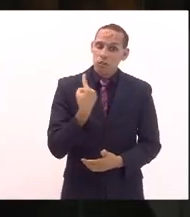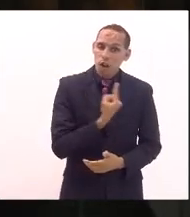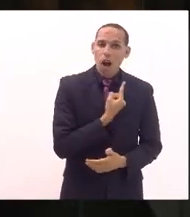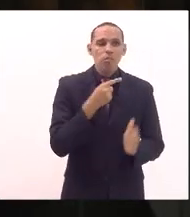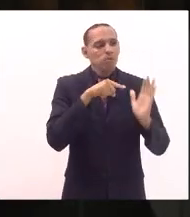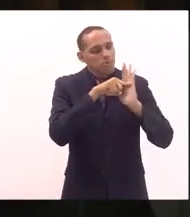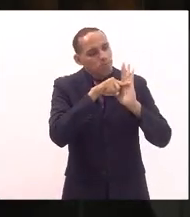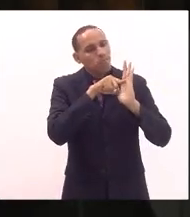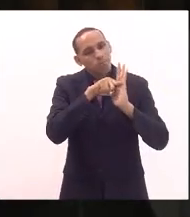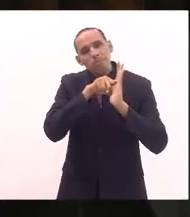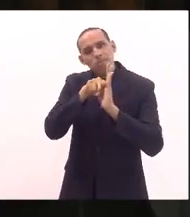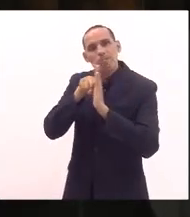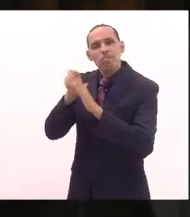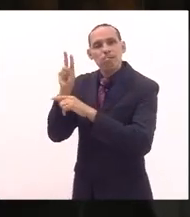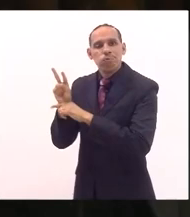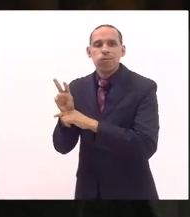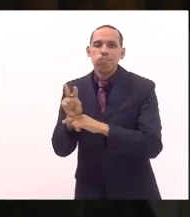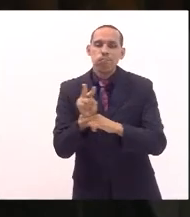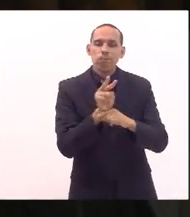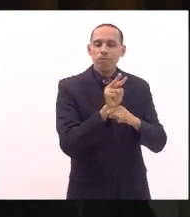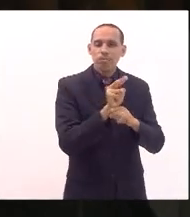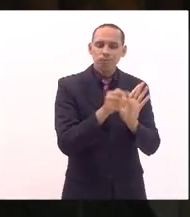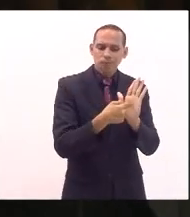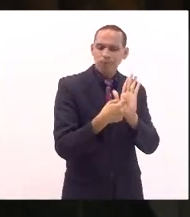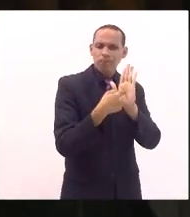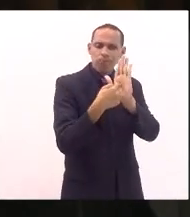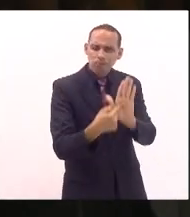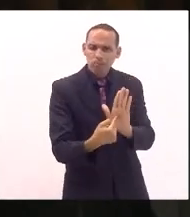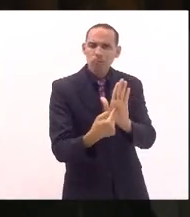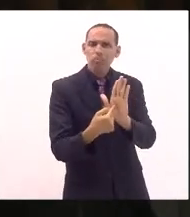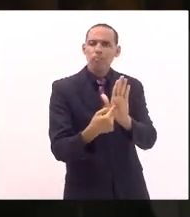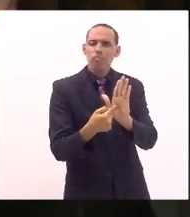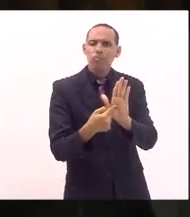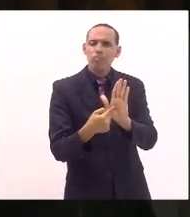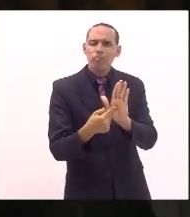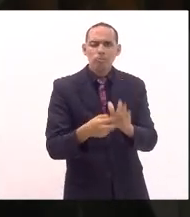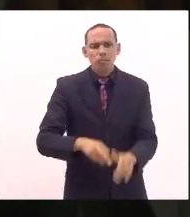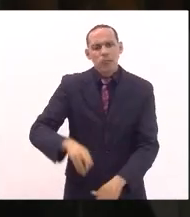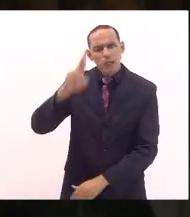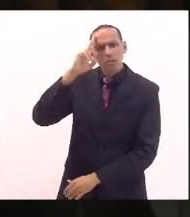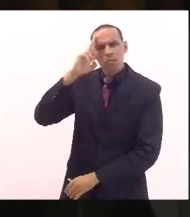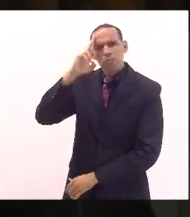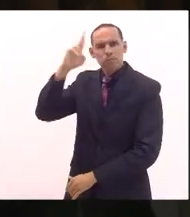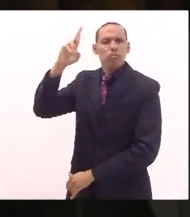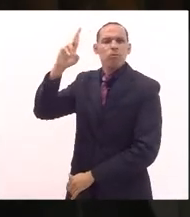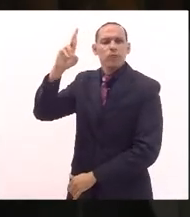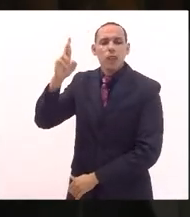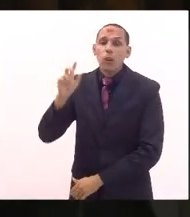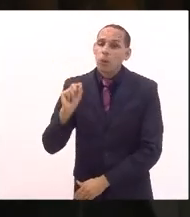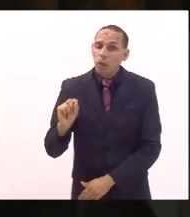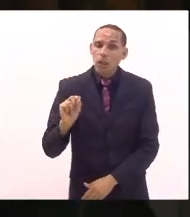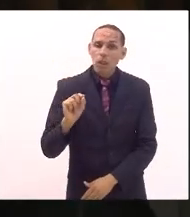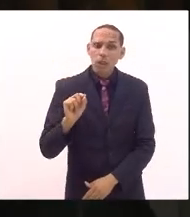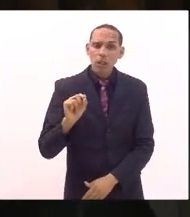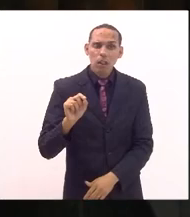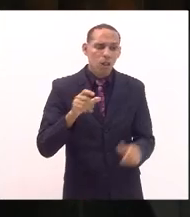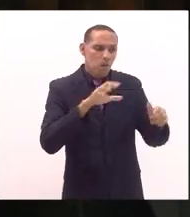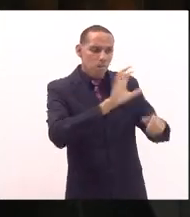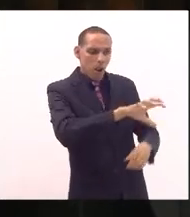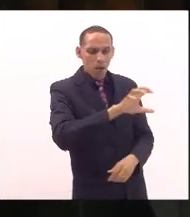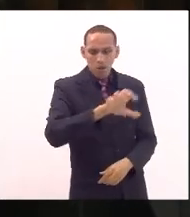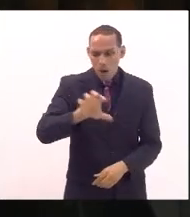nossas fiscalizações mostrando as autoridades competentes que as unidades